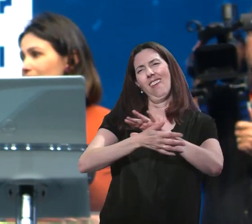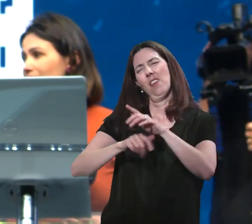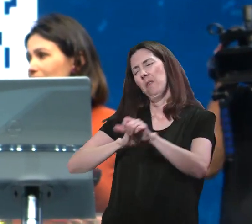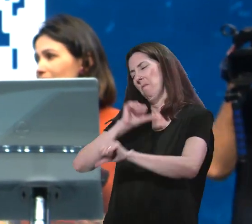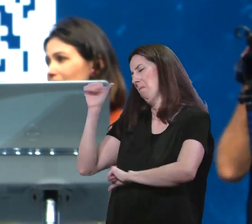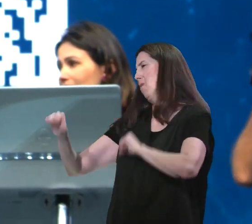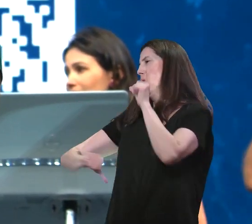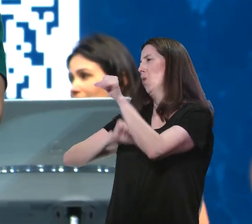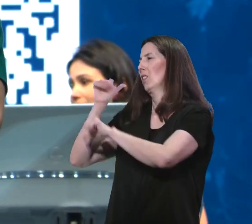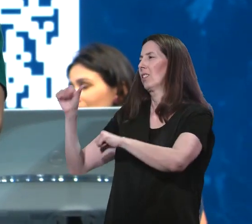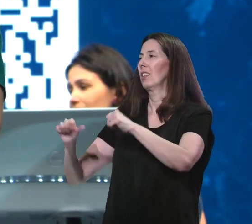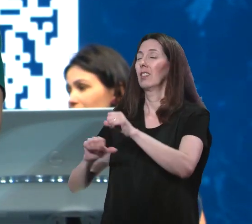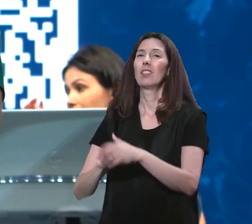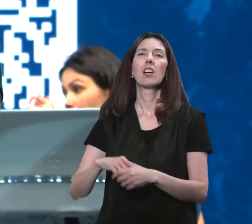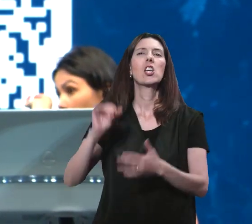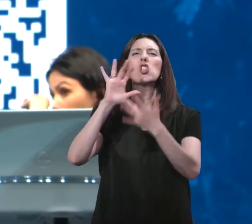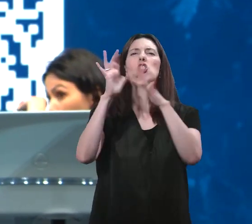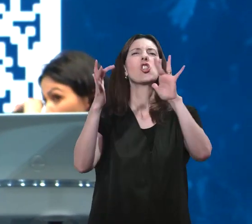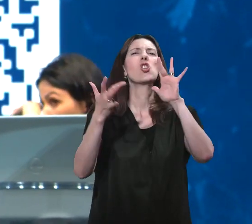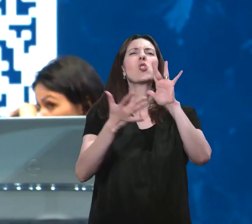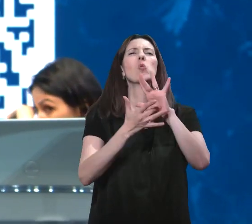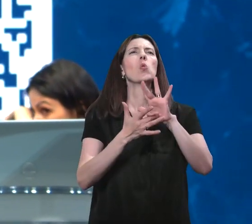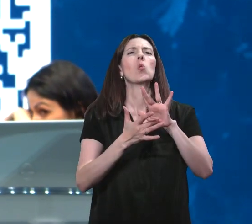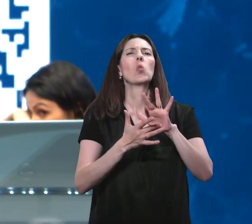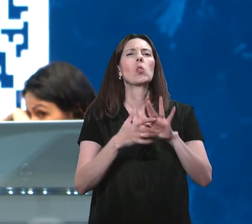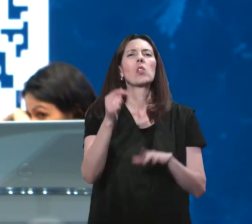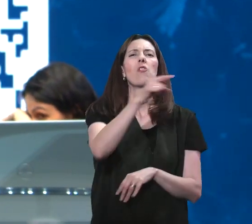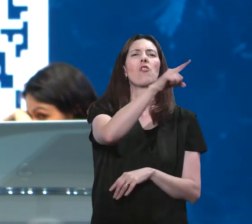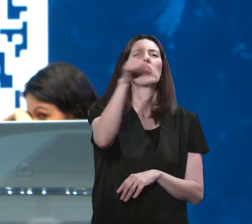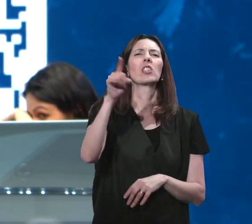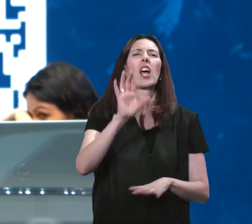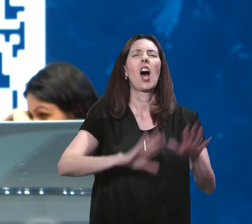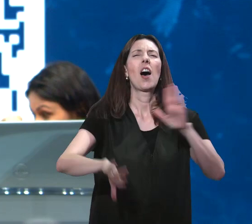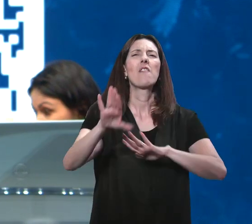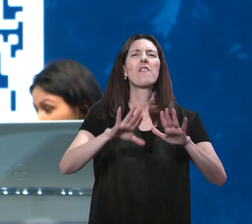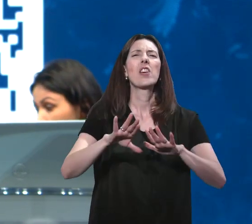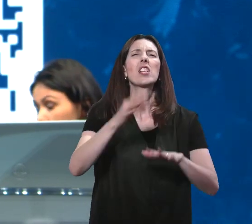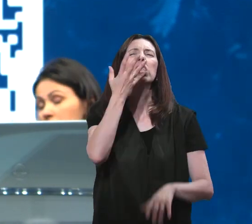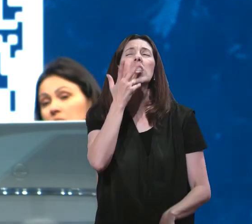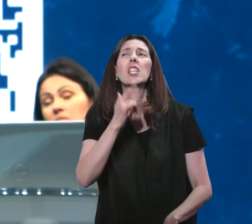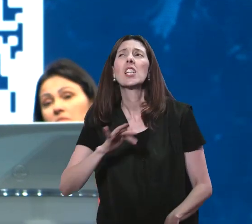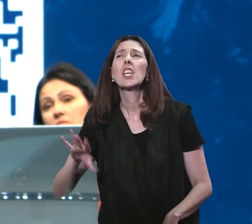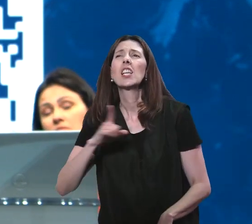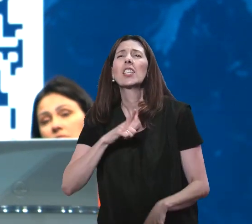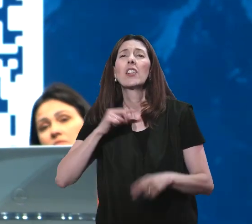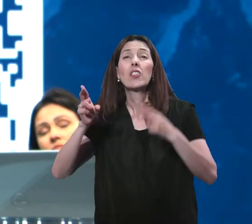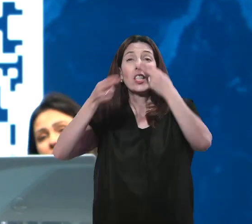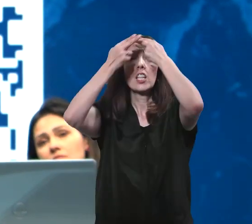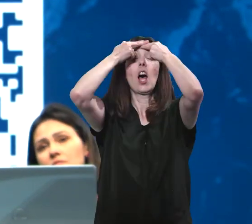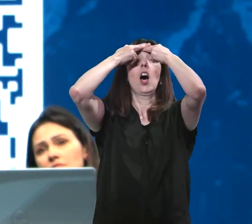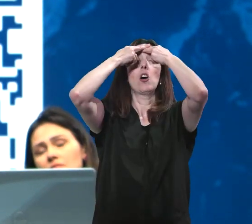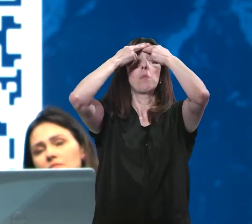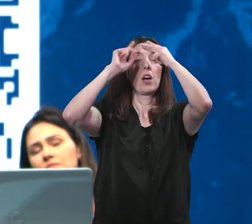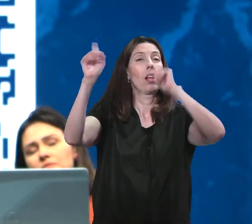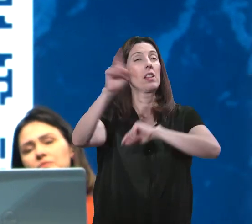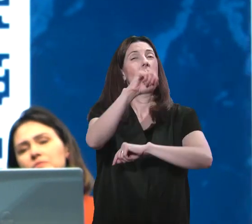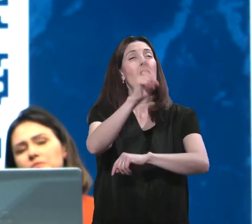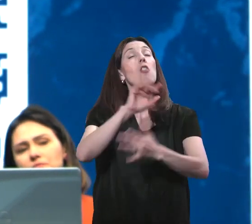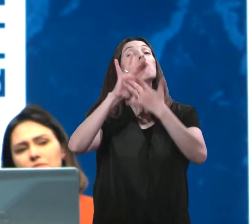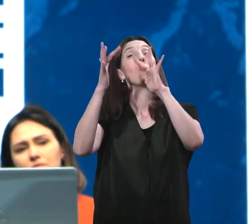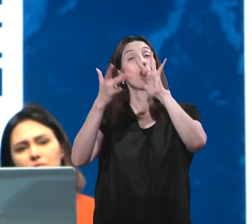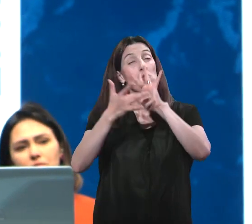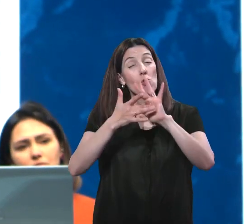Jesus não te chamou para essa marca que você teve da sua infância te marcar o resto da vida. Hoje Jesus quer tirar isso de você.